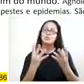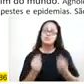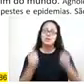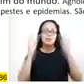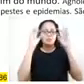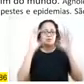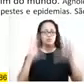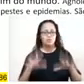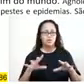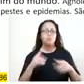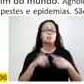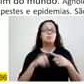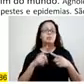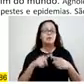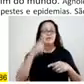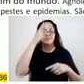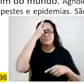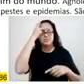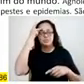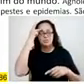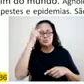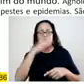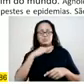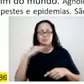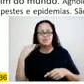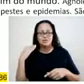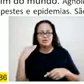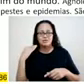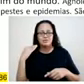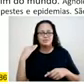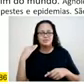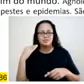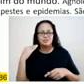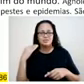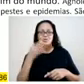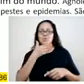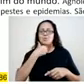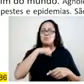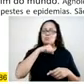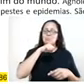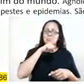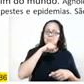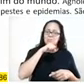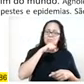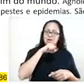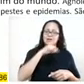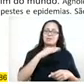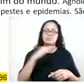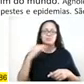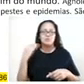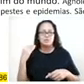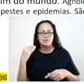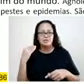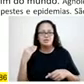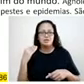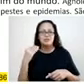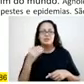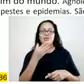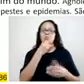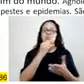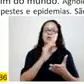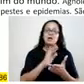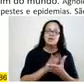quase imediatamente. Pai abandonava filho, a mulher o marido, um irmão ao outro. Essa doença parecia